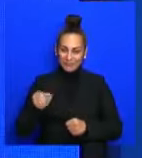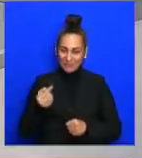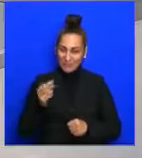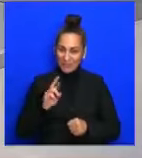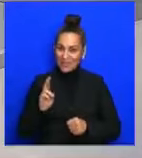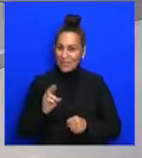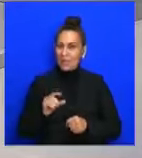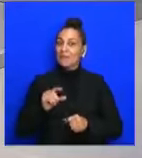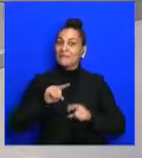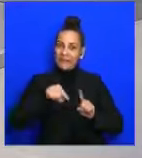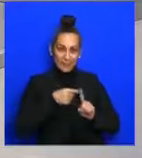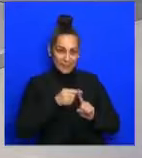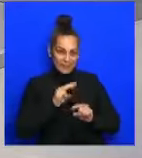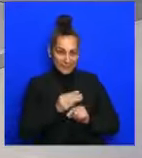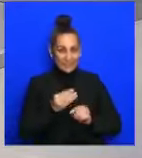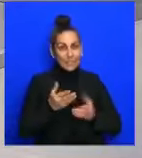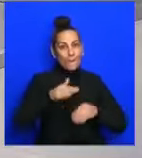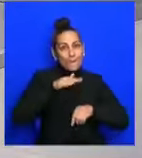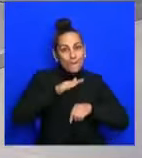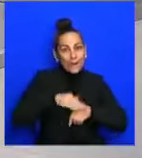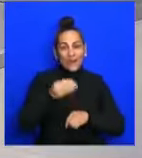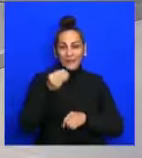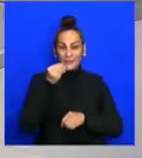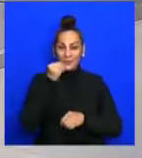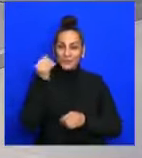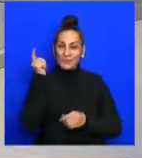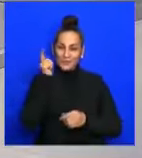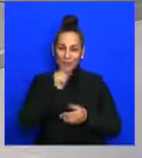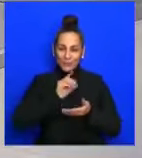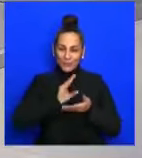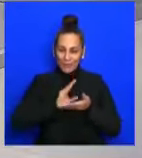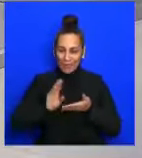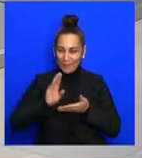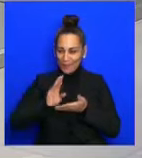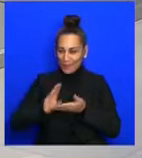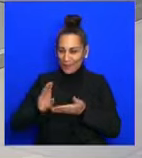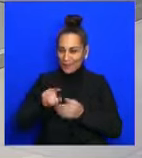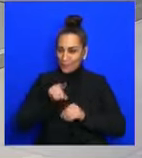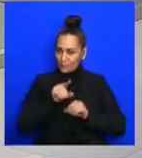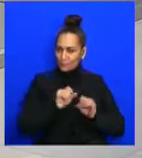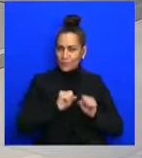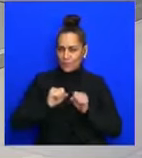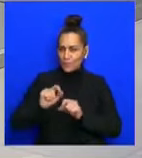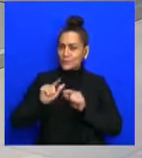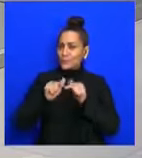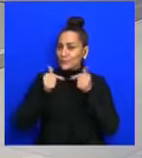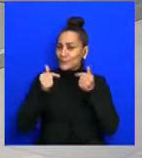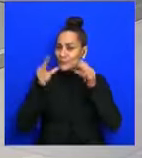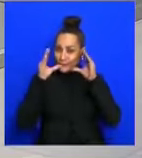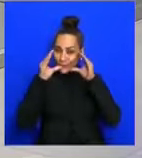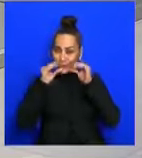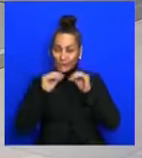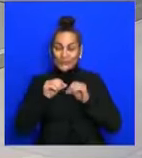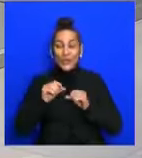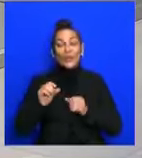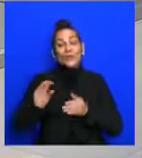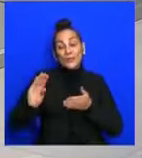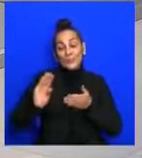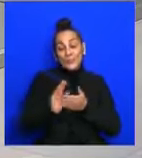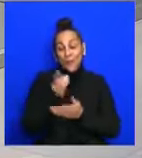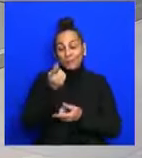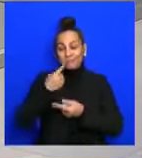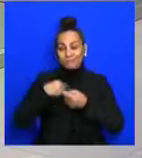reais. Na Mais Milionária são mais prêmios e mais chances de ganhar. E você pode ser o sortudo da noite e sair um